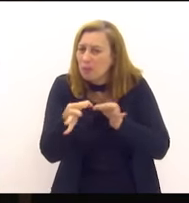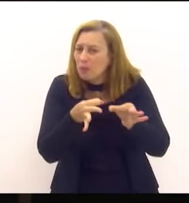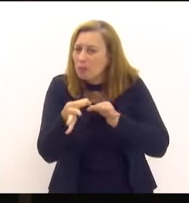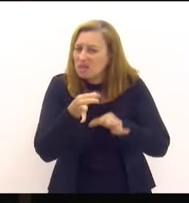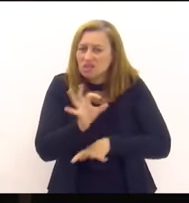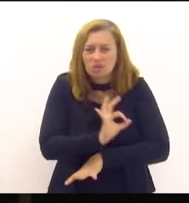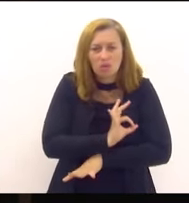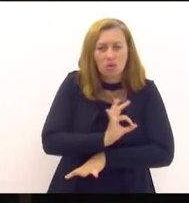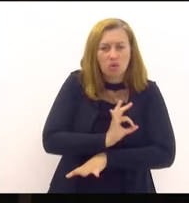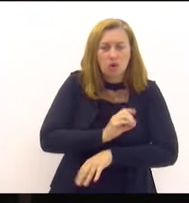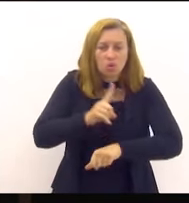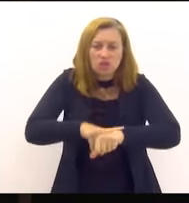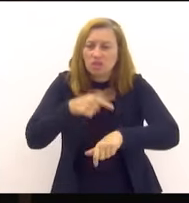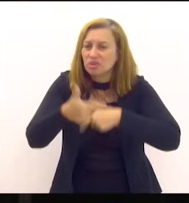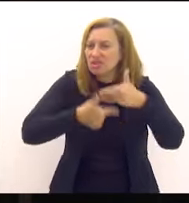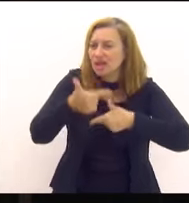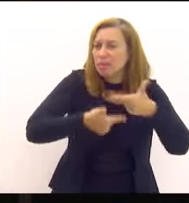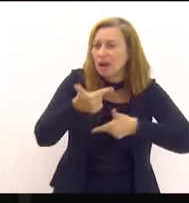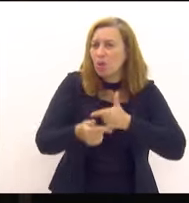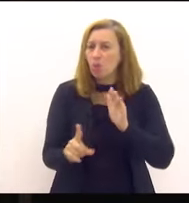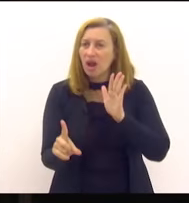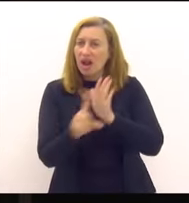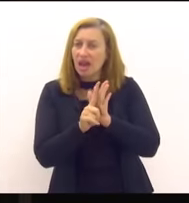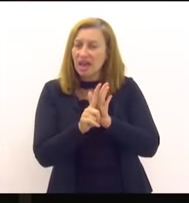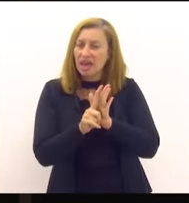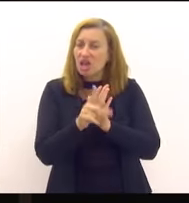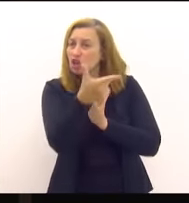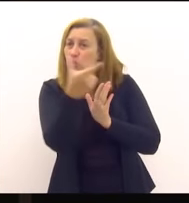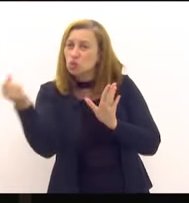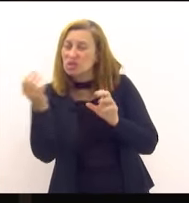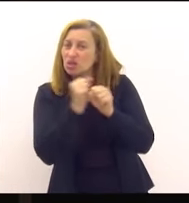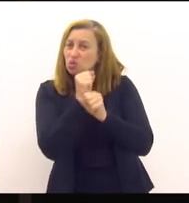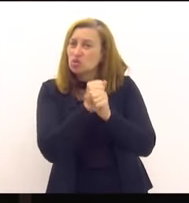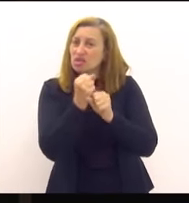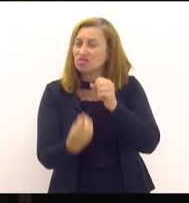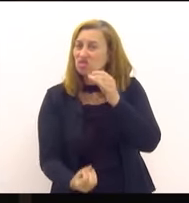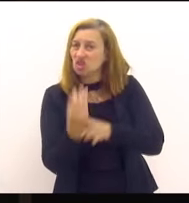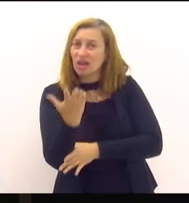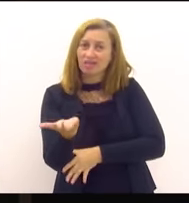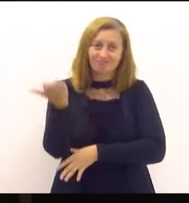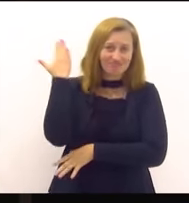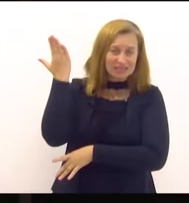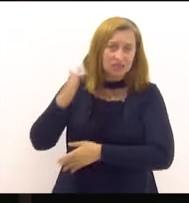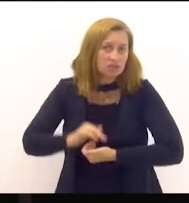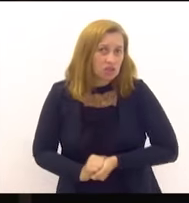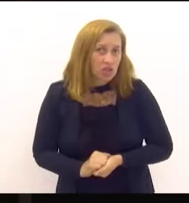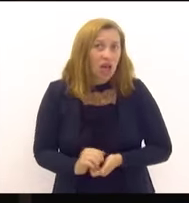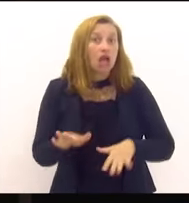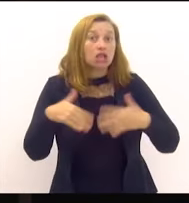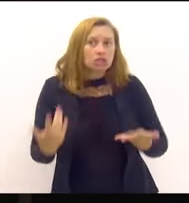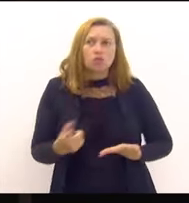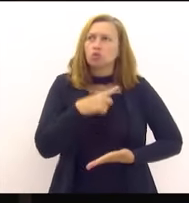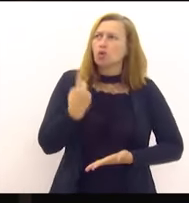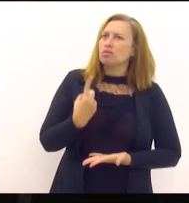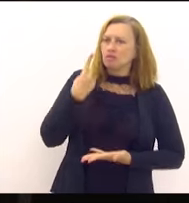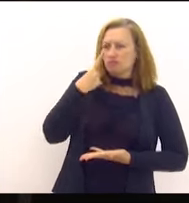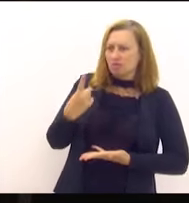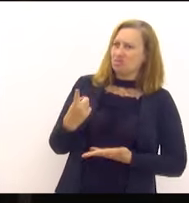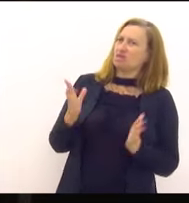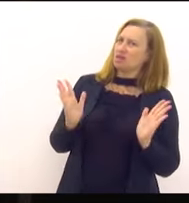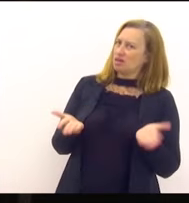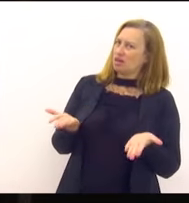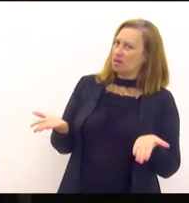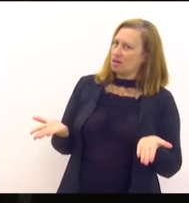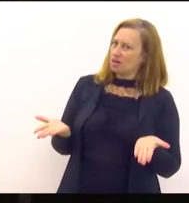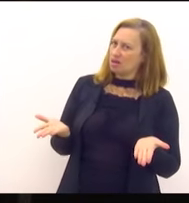polícia, sobre a carreira, numa lei que foi ansiada por 200 anos. Então, nós nos deparamos aqui com o